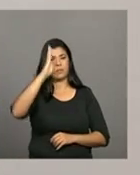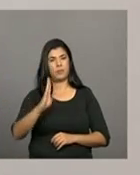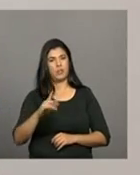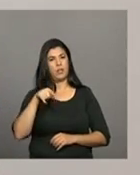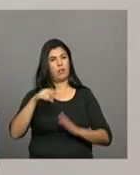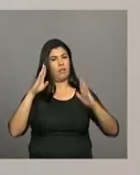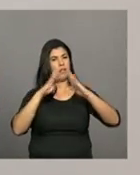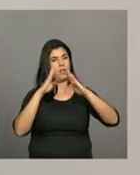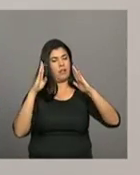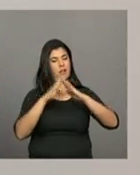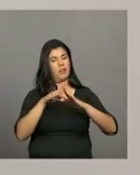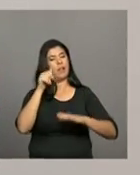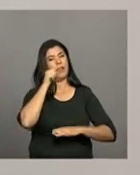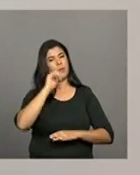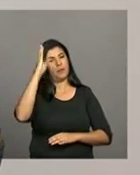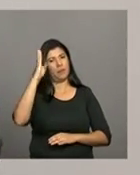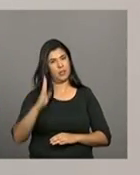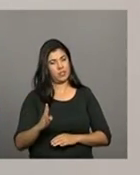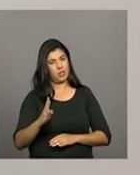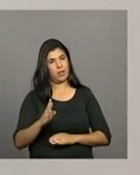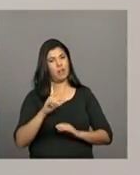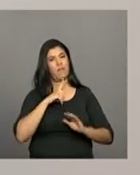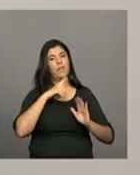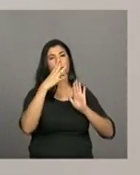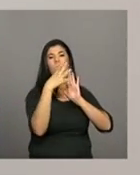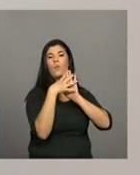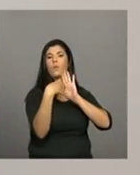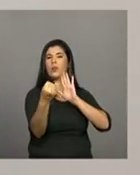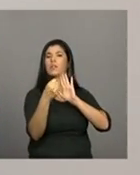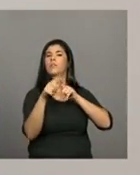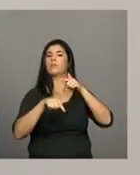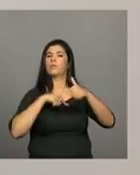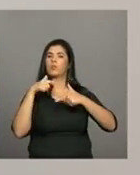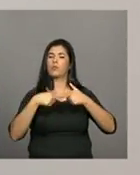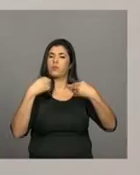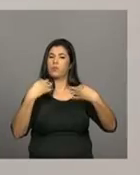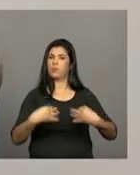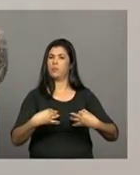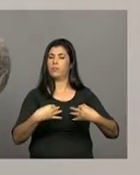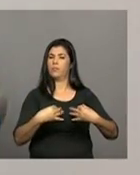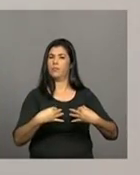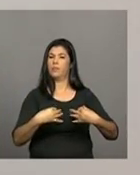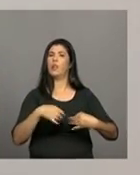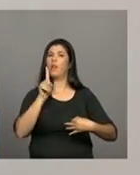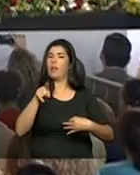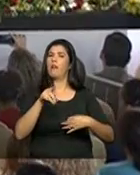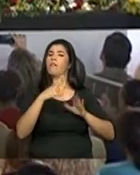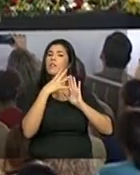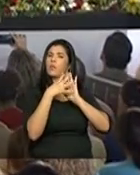Mato Grosso do Sul vai ser um exemplo de funcionamento, um